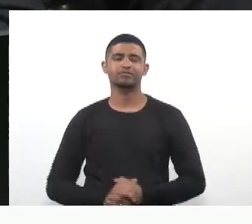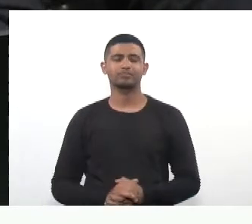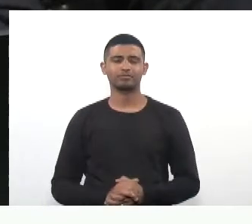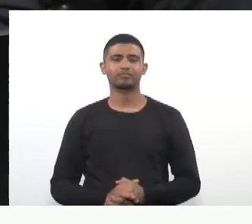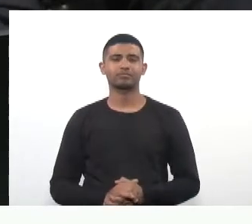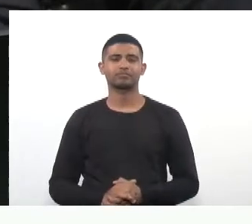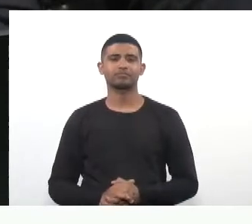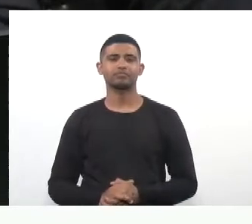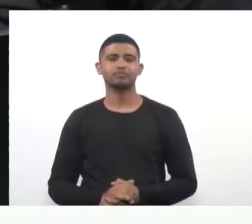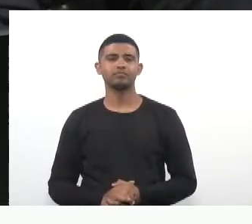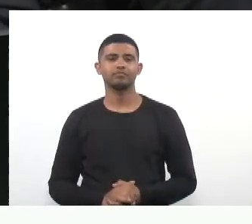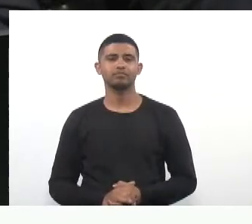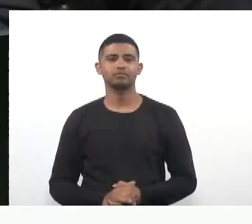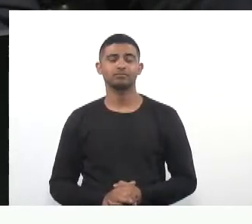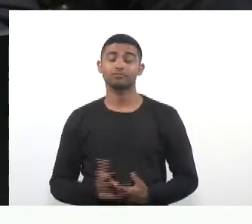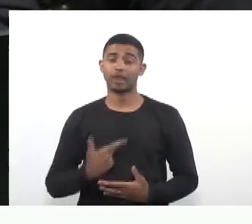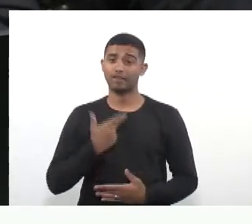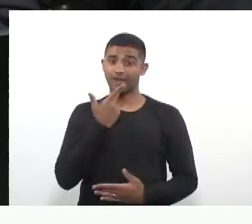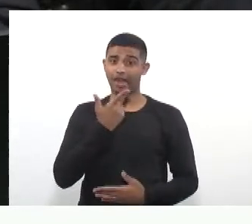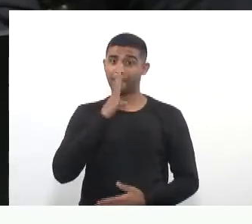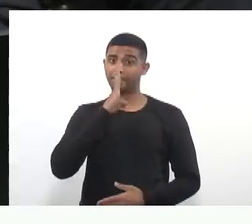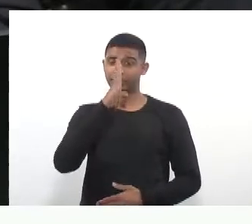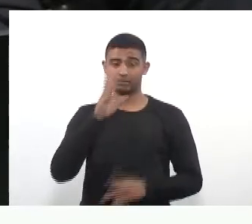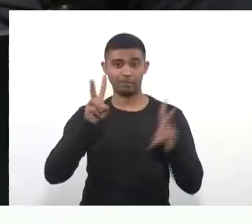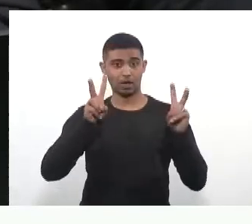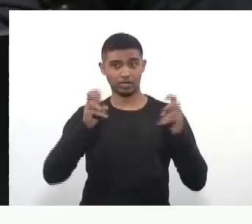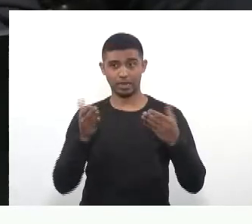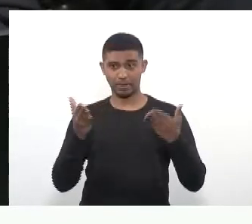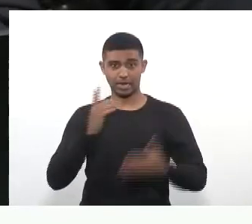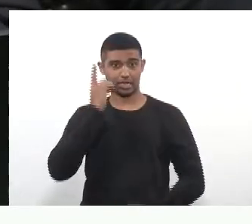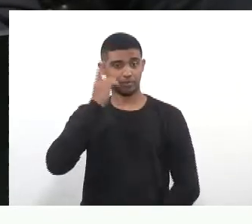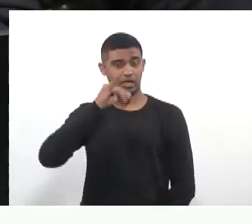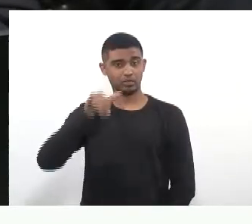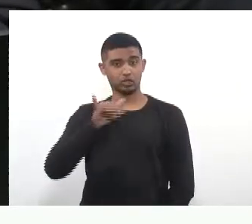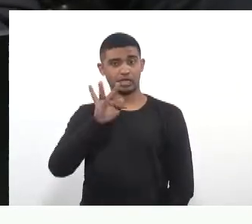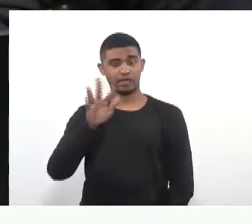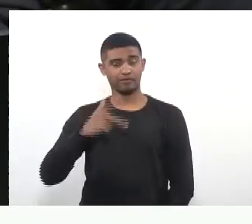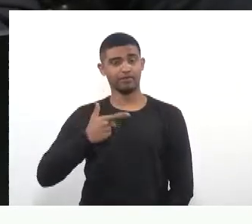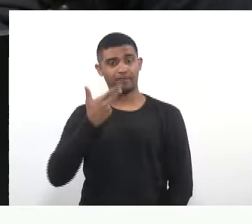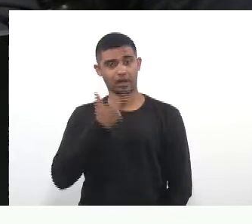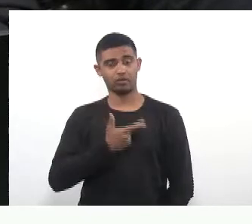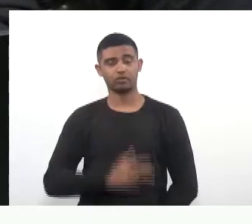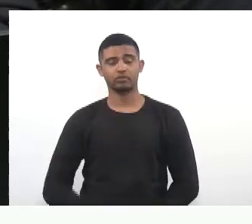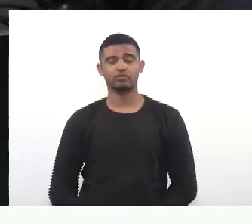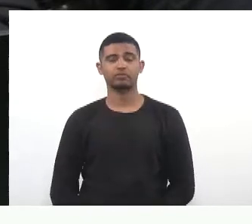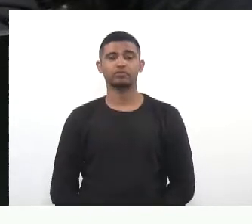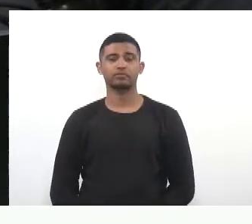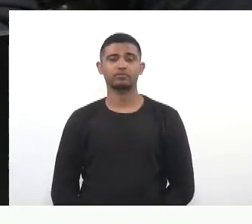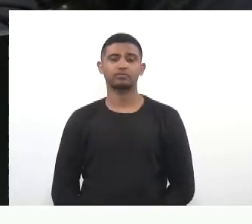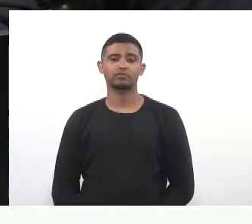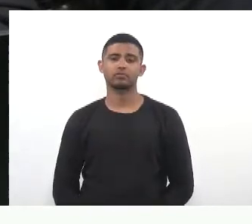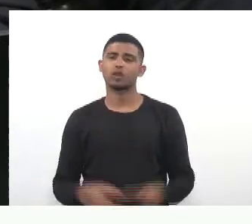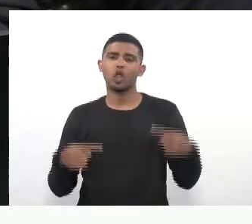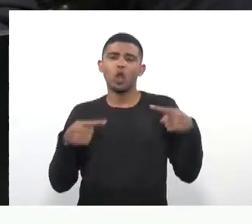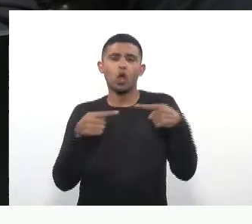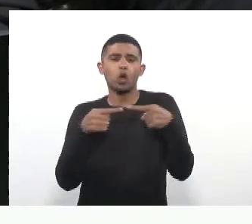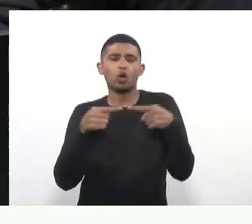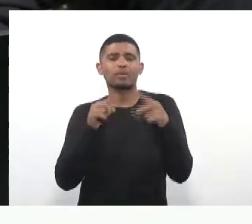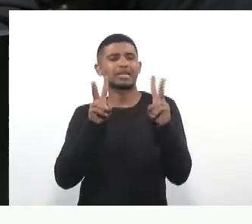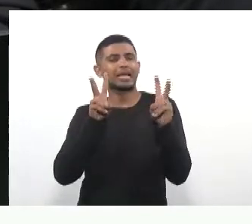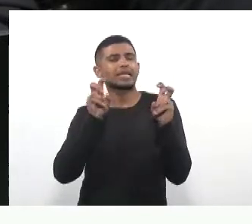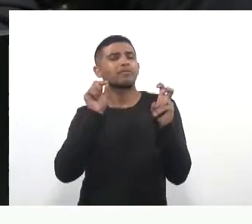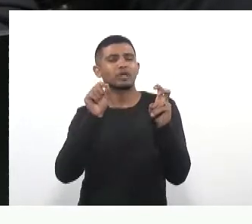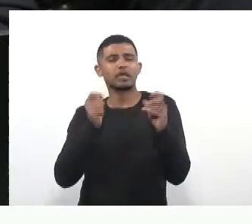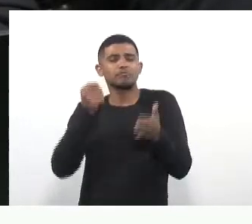Quanto especificamente à questão levantada aí pelo nobre deputado Jorge Felipe Neto, que no que se refere à